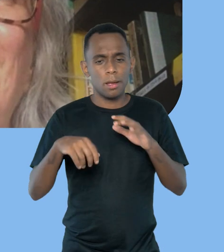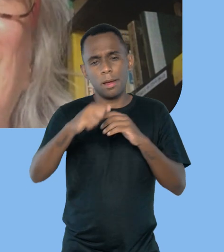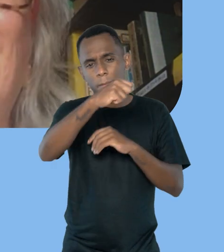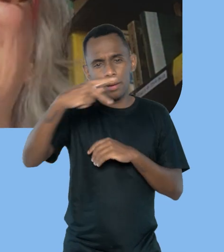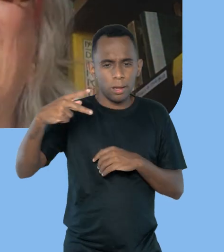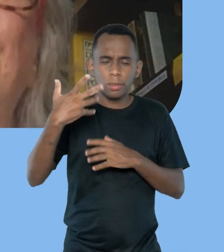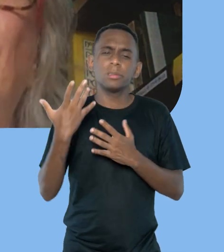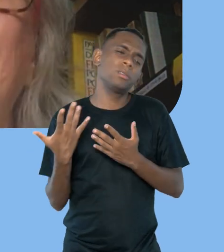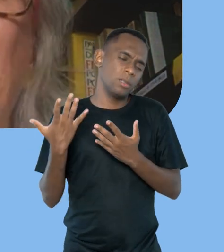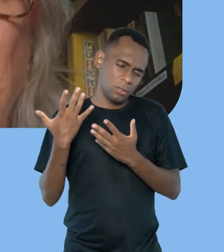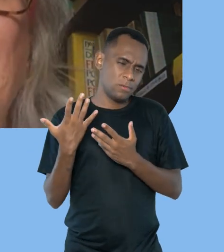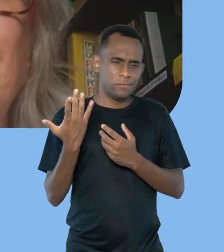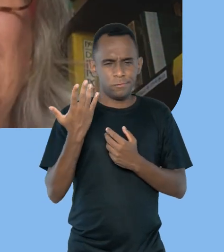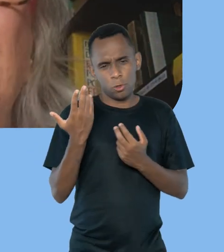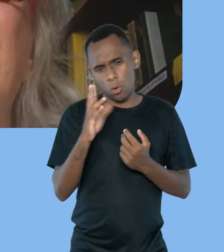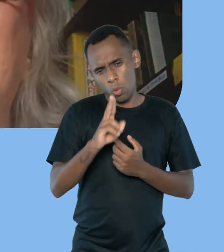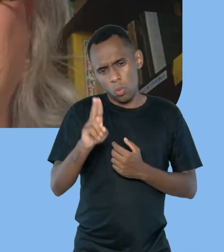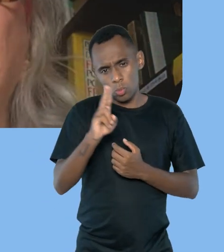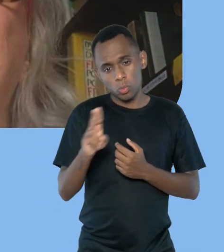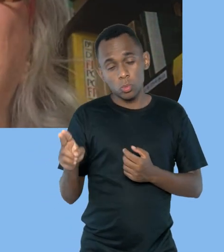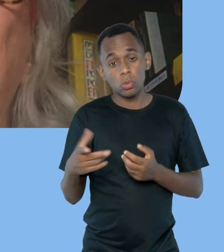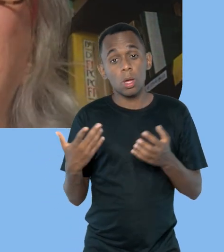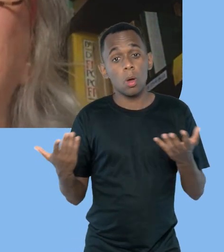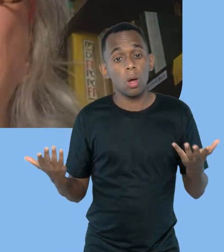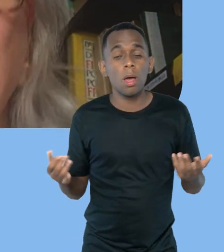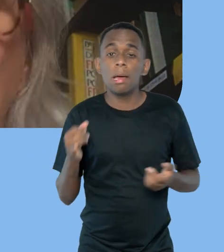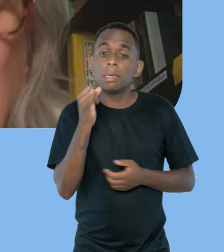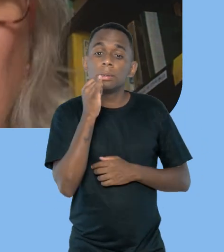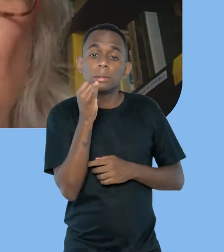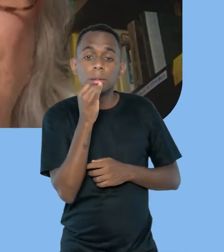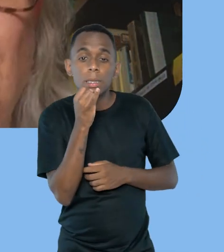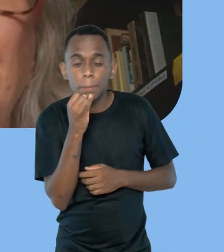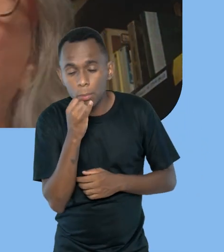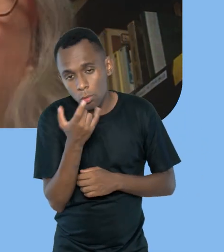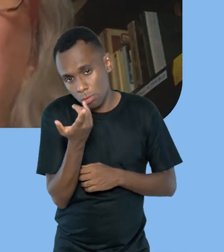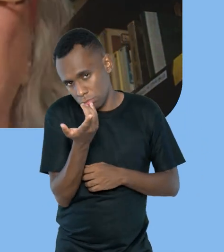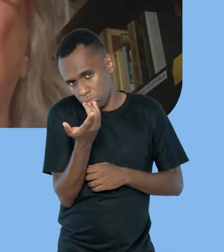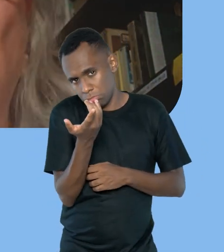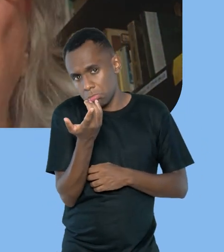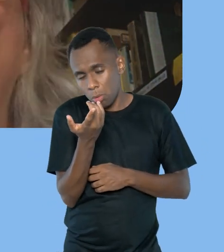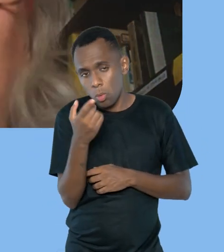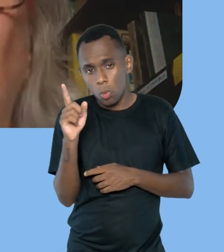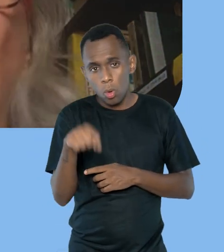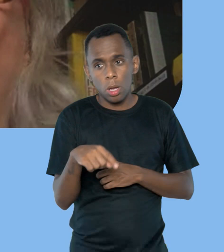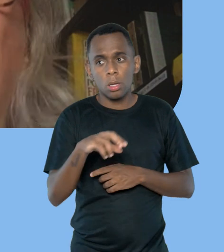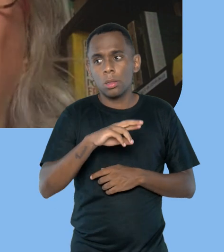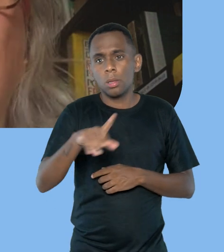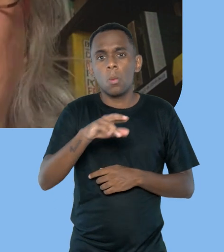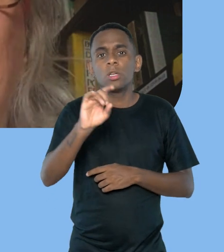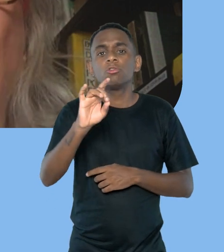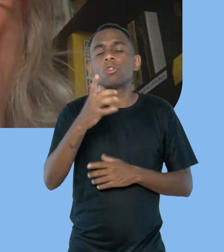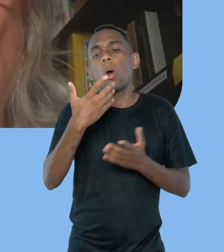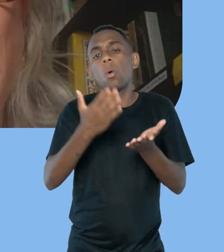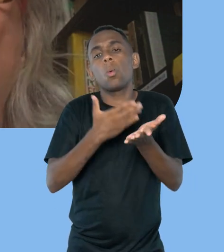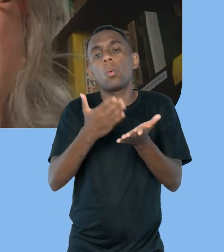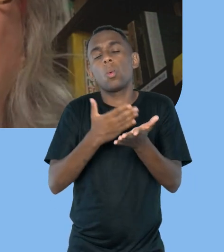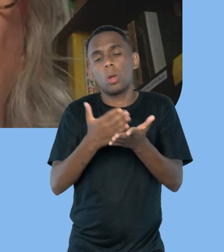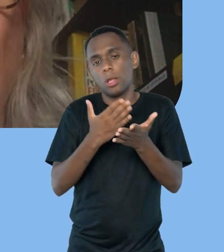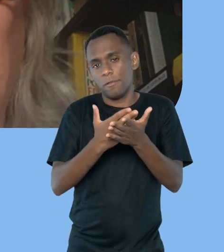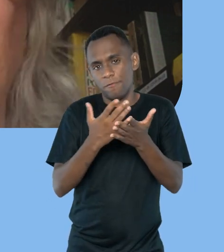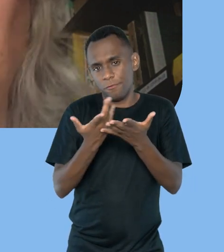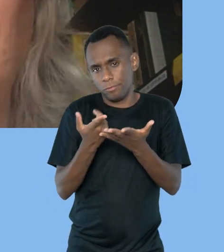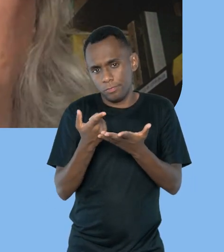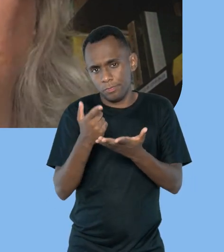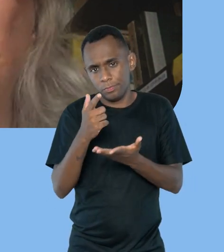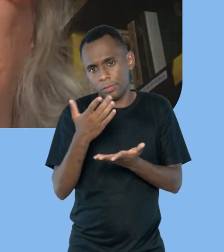plataformas digitais, né? Pois é, mas que por exemplo, que não fosse só o livro literário. Porque quando a